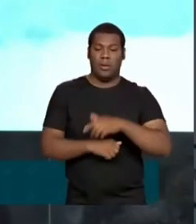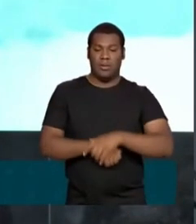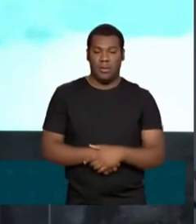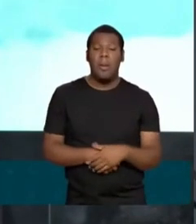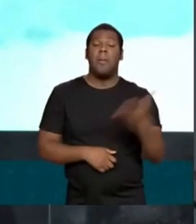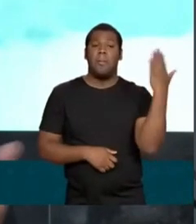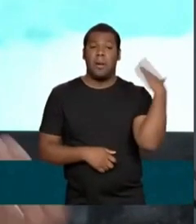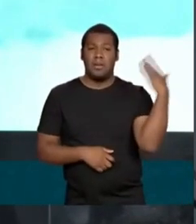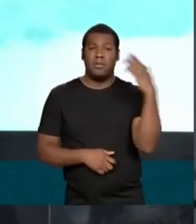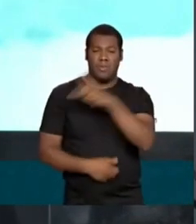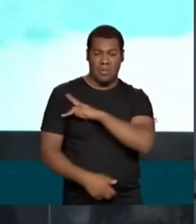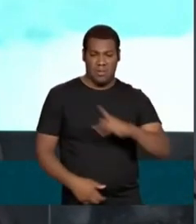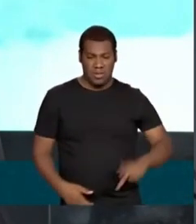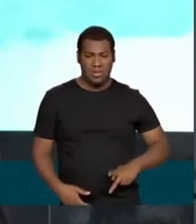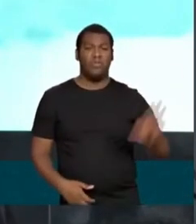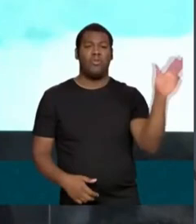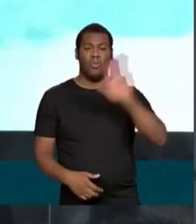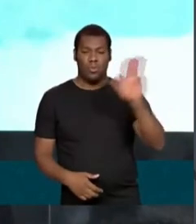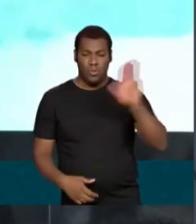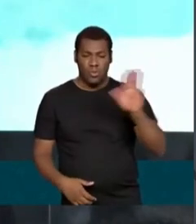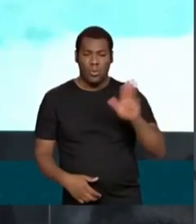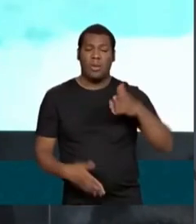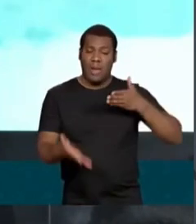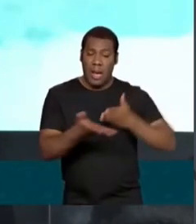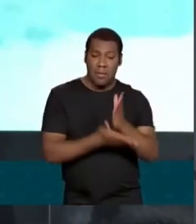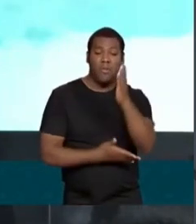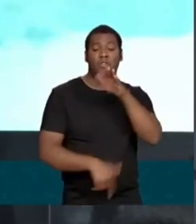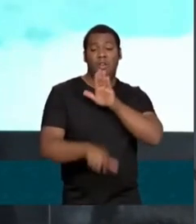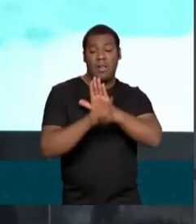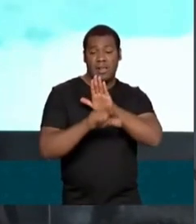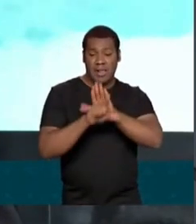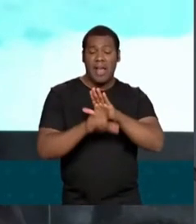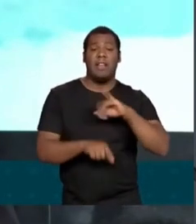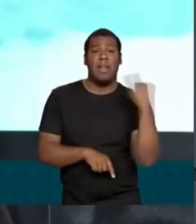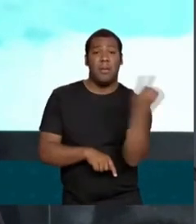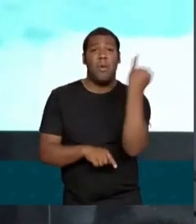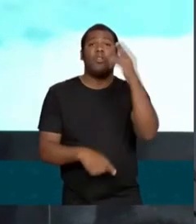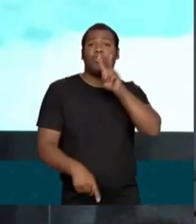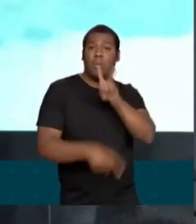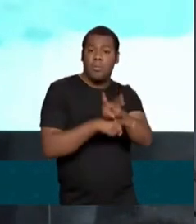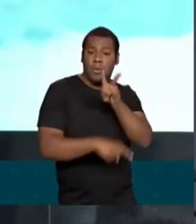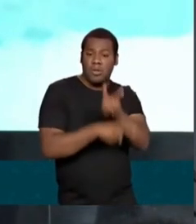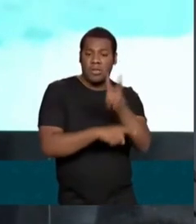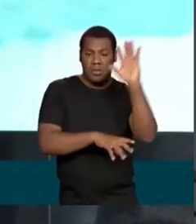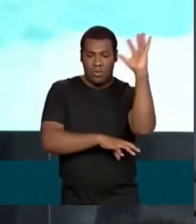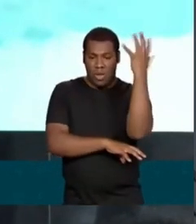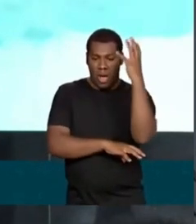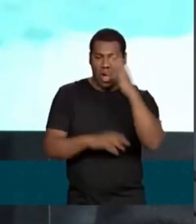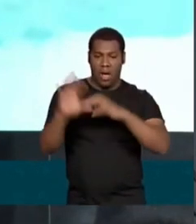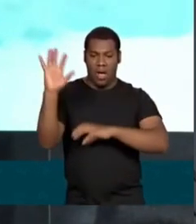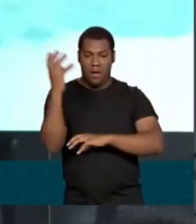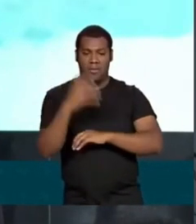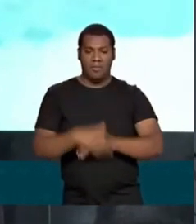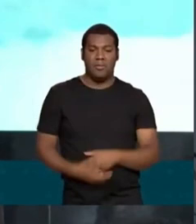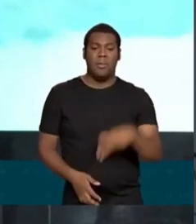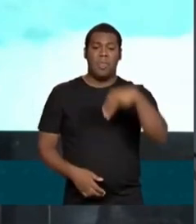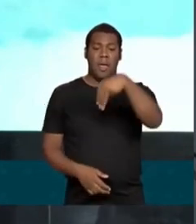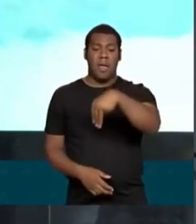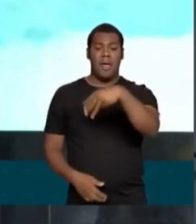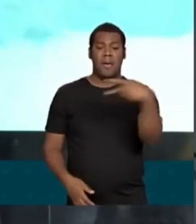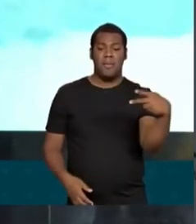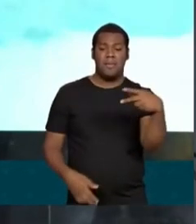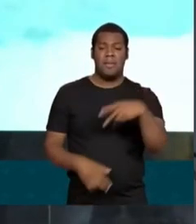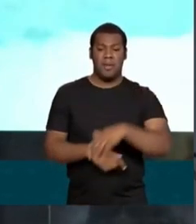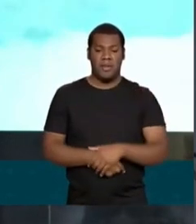inclusive foi o presidente Lula no seu governo anterior que aprovou a lei tão importante preservar sem proteção da Mata Atlântica das MP